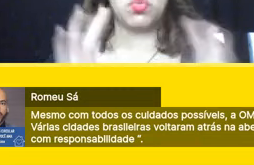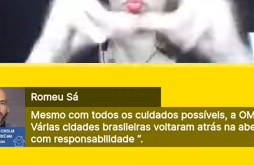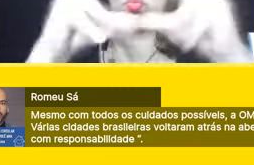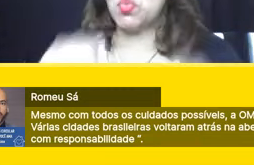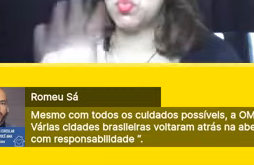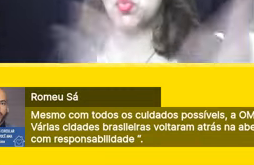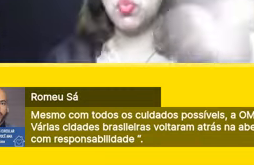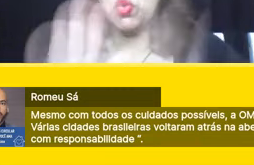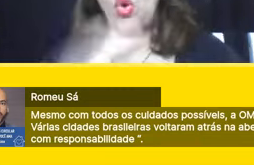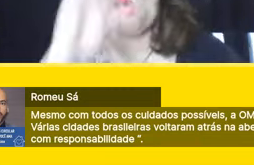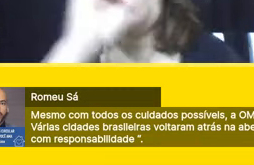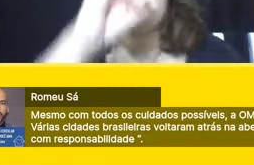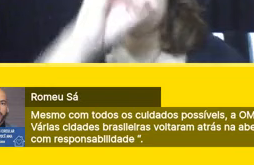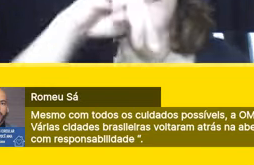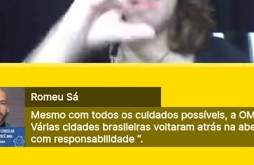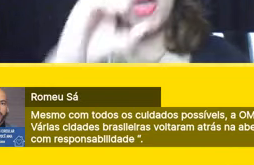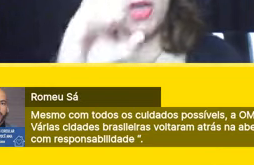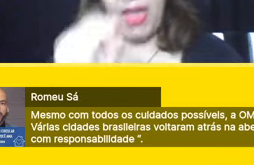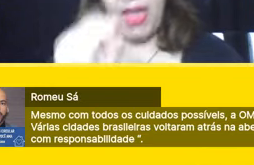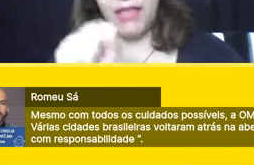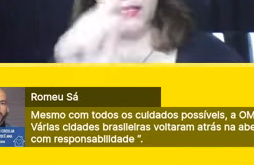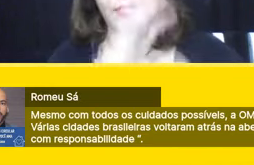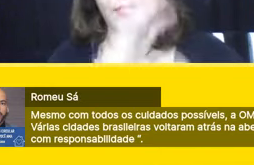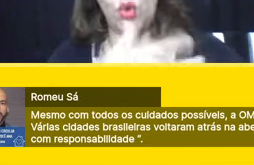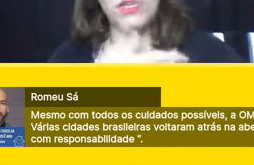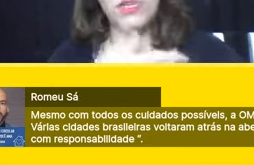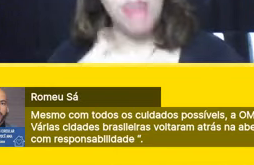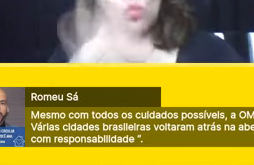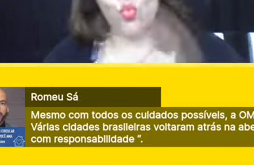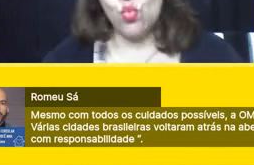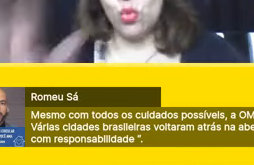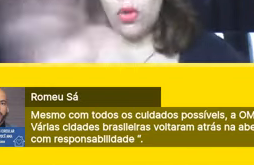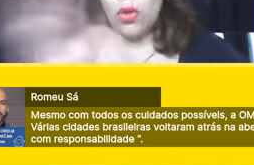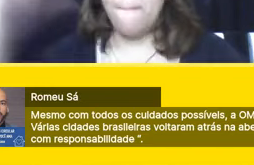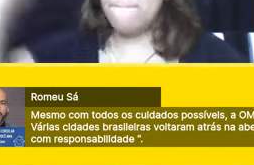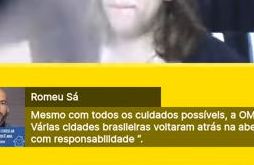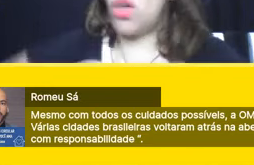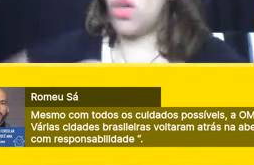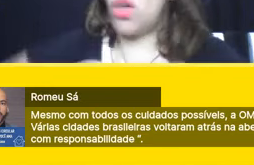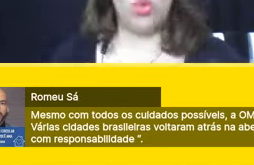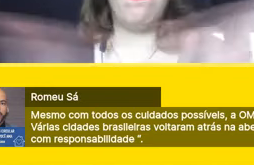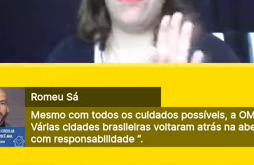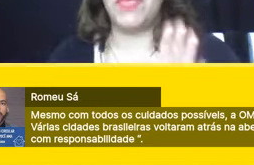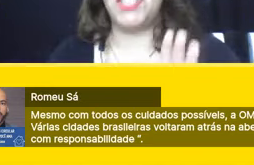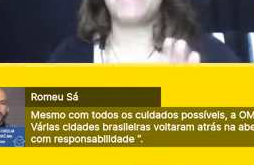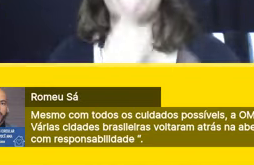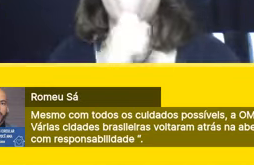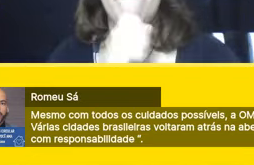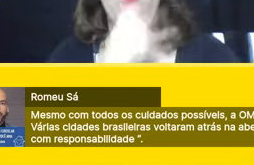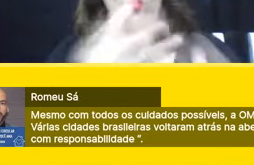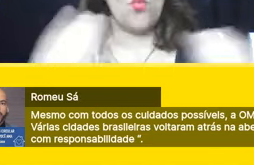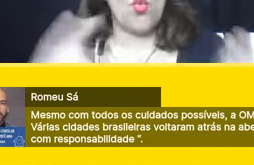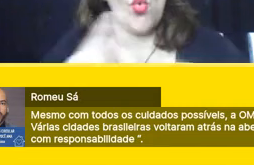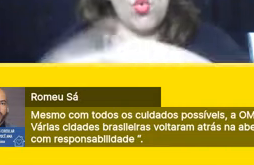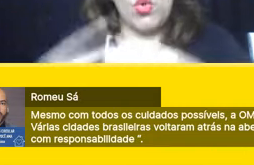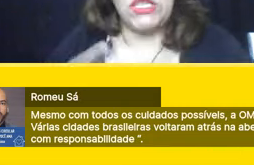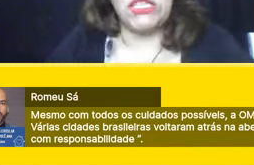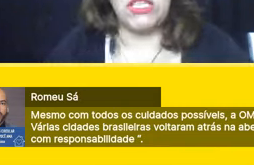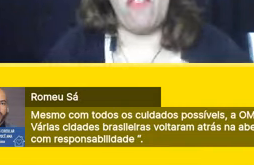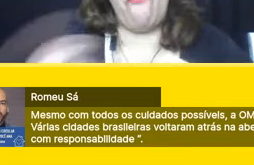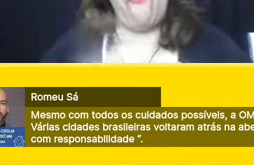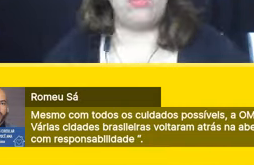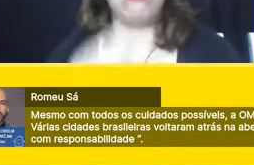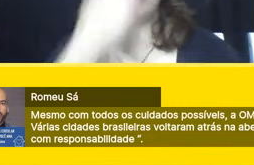a OMS continua anunciando que o pior ainda nem chegou. Várias cidades brasileiras voltaram atrás